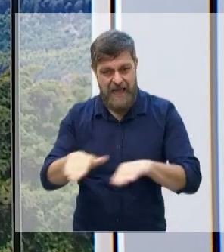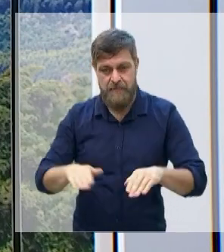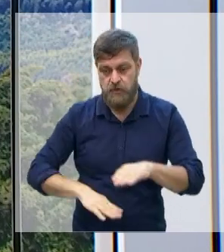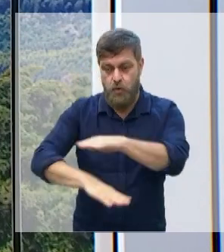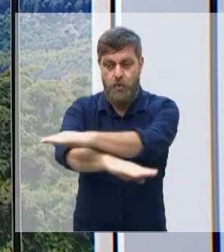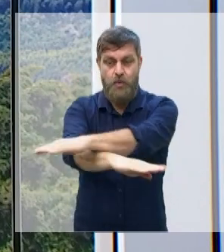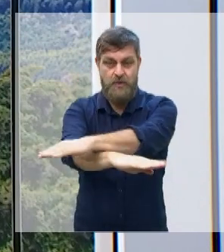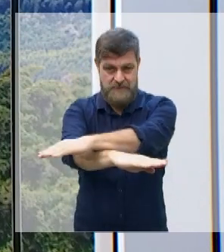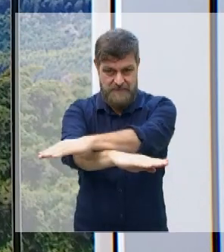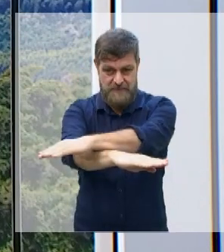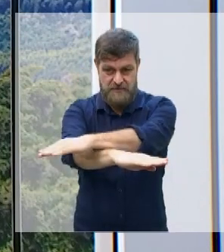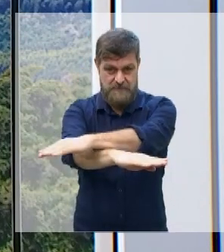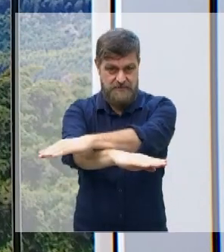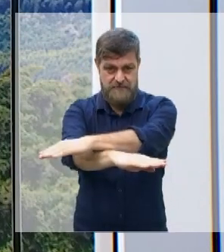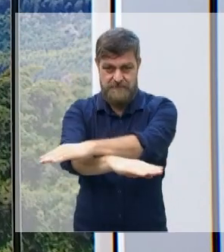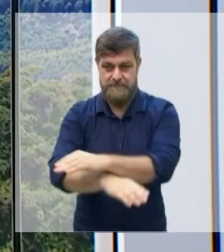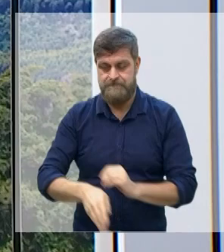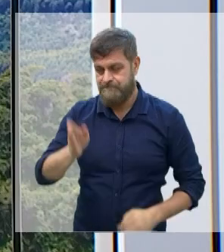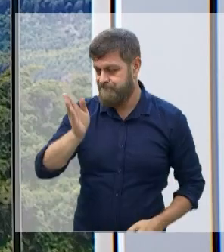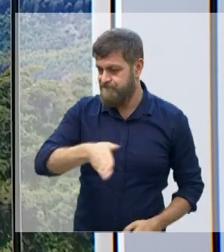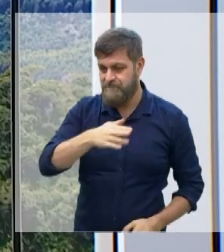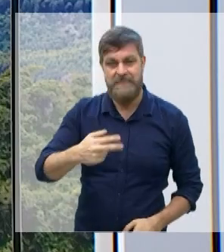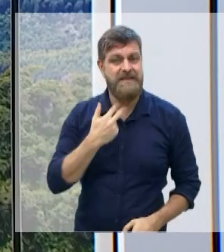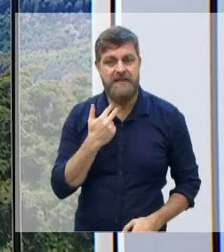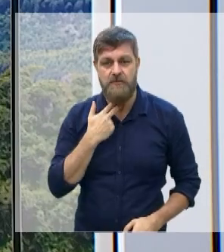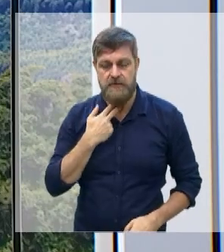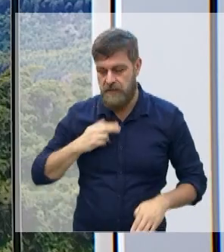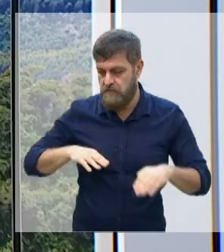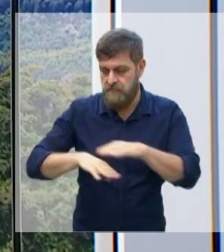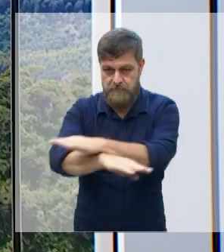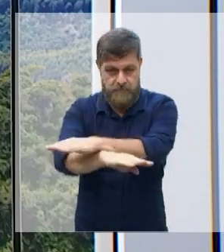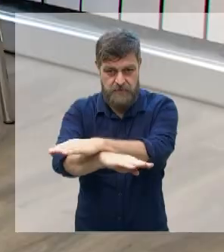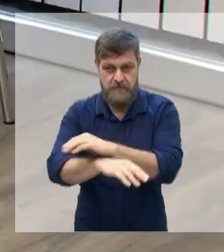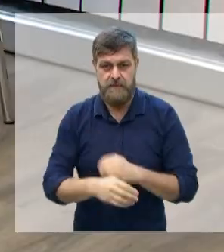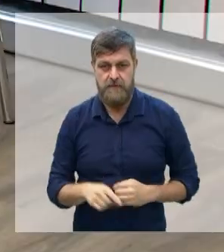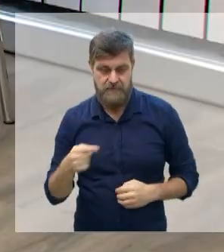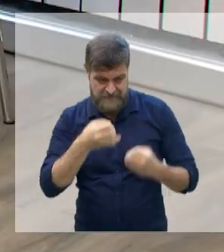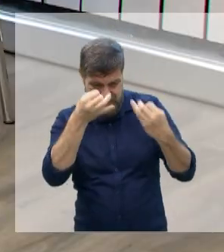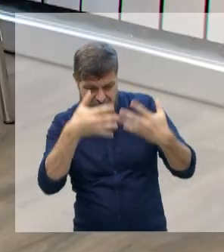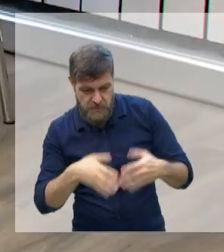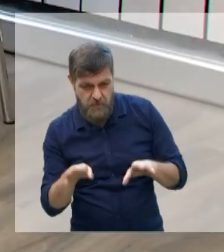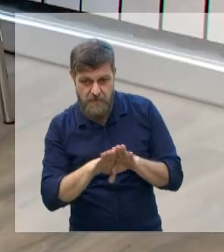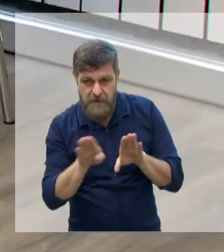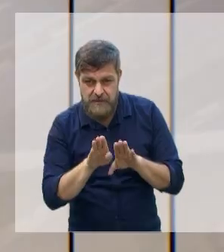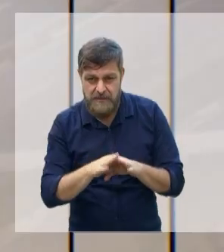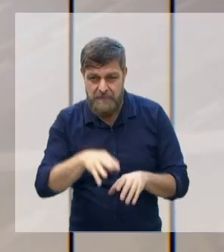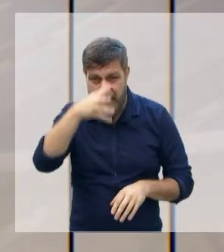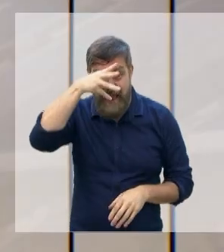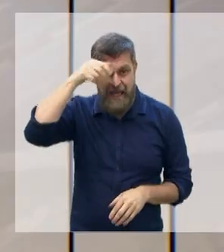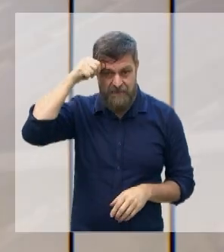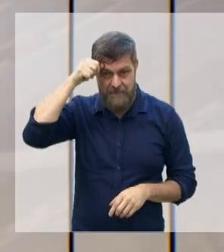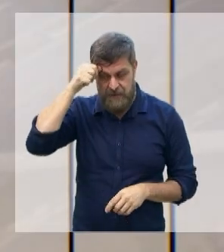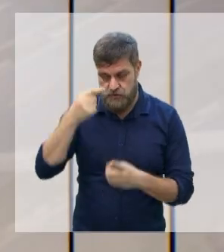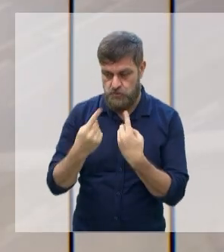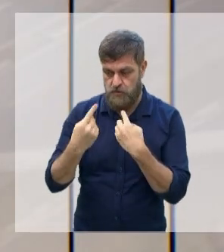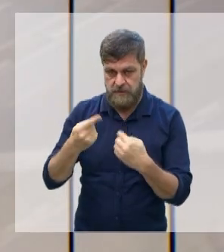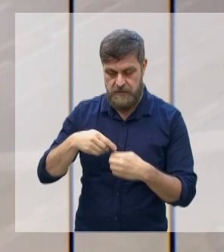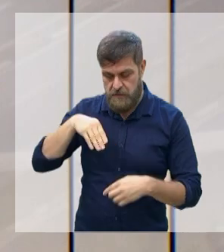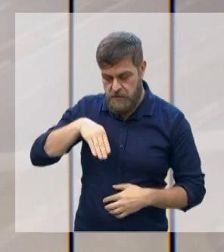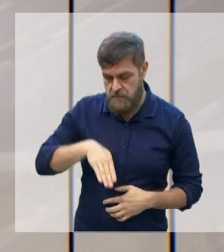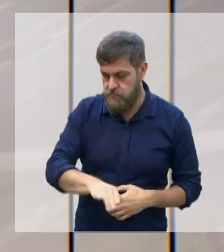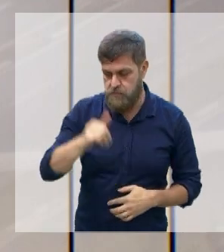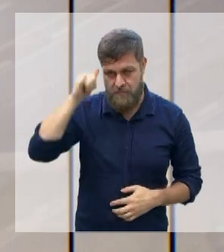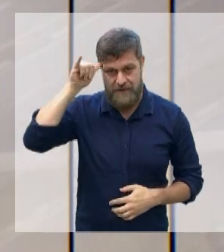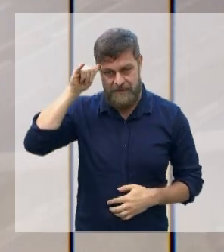cruzamentos em nível ou transposição nível como a gente fala como se a mencionou por exemplo a transamazônica ea zona onde vai